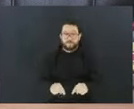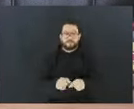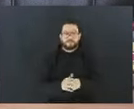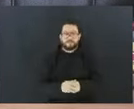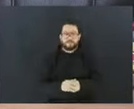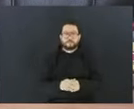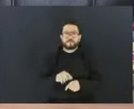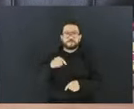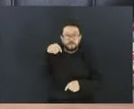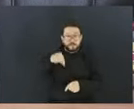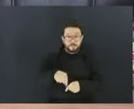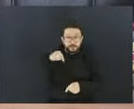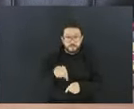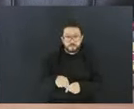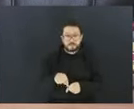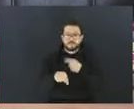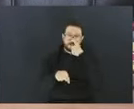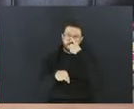forma